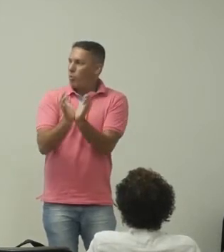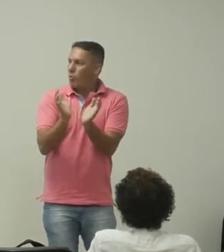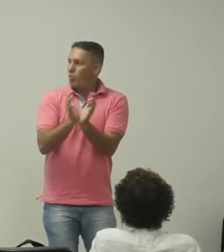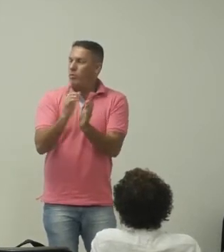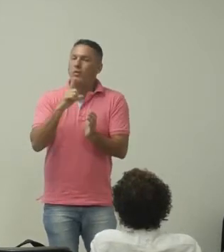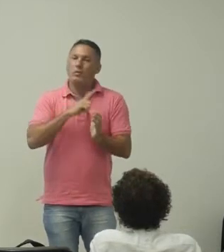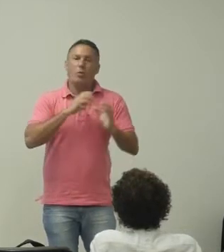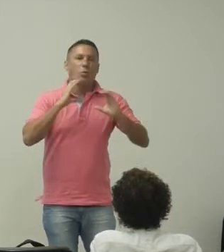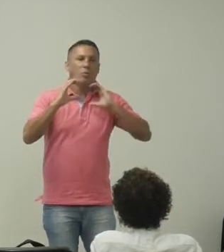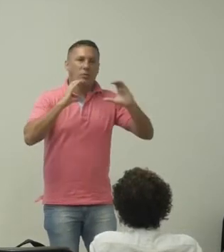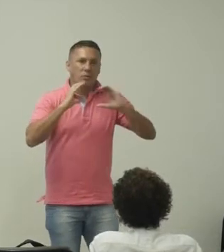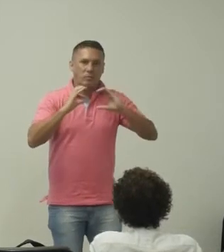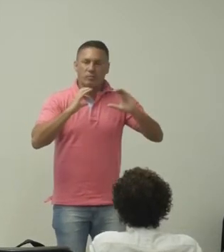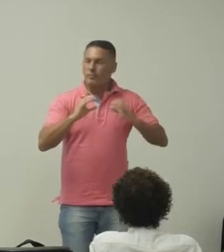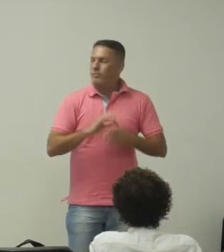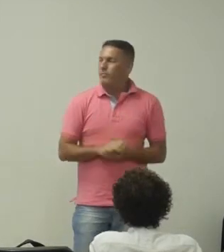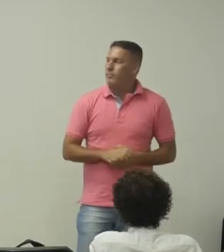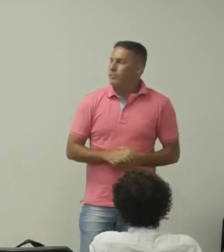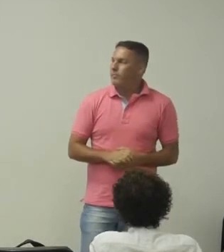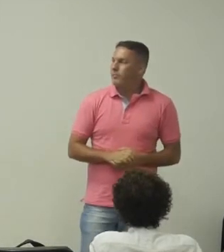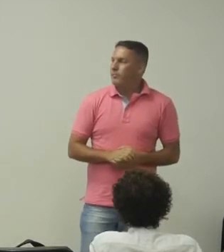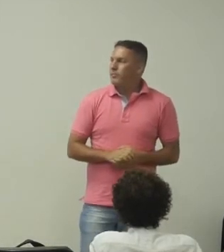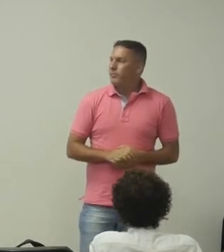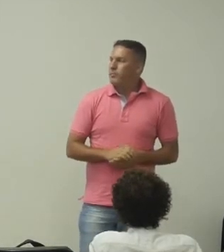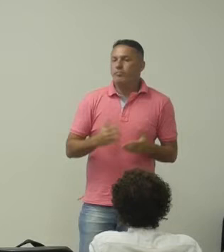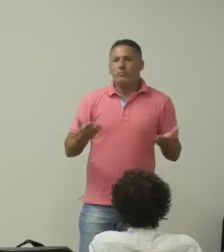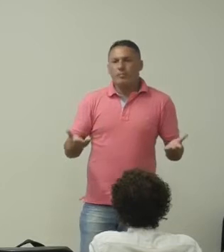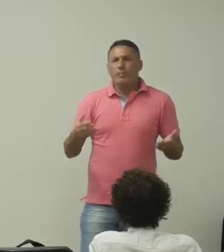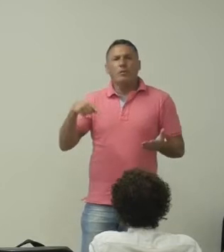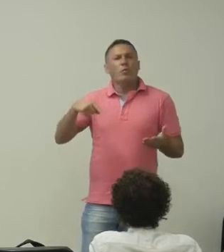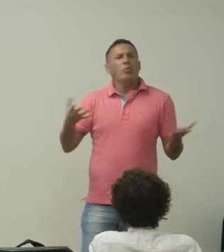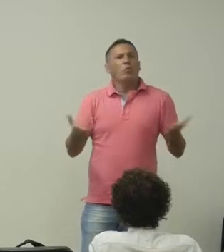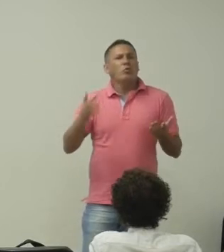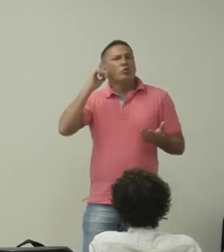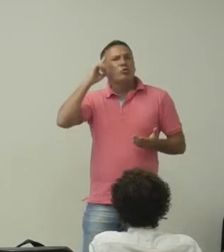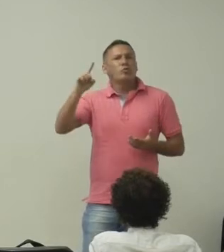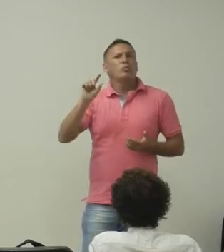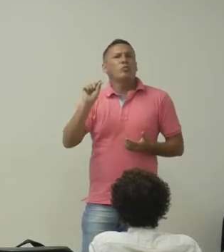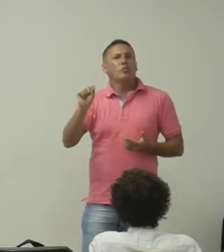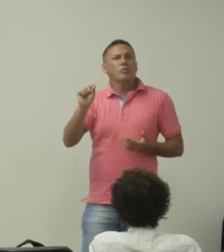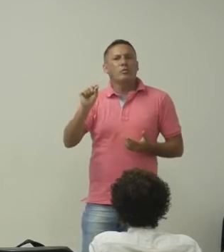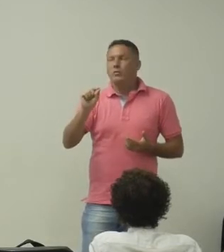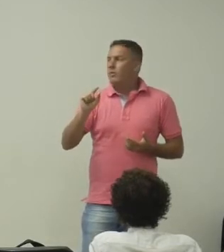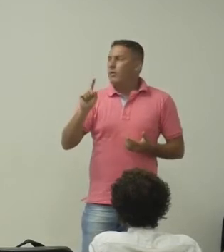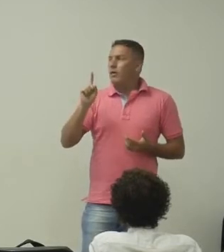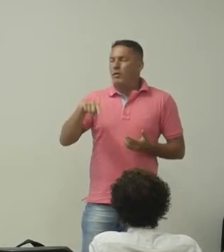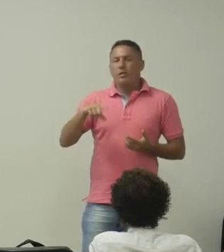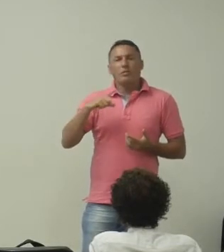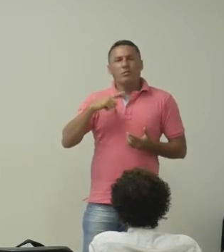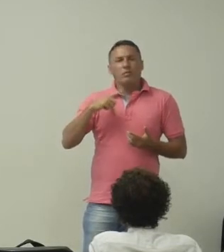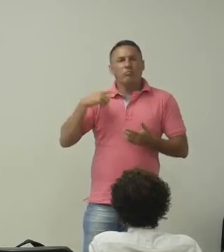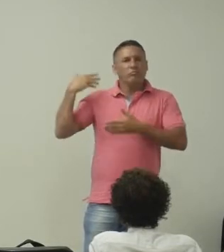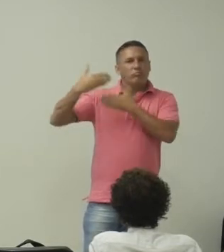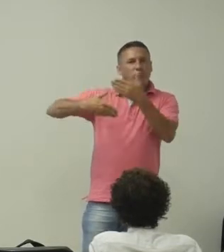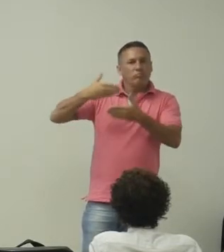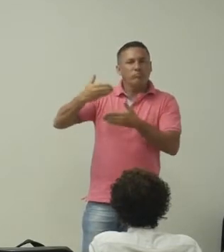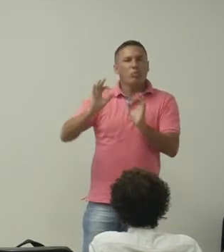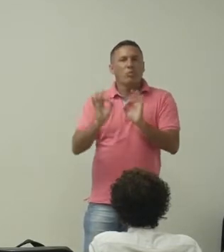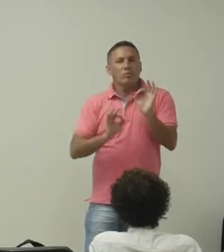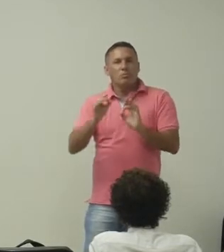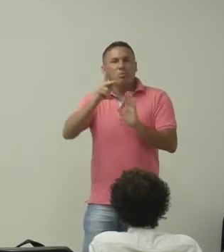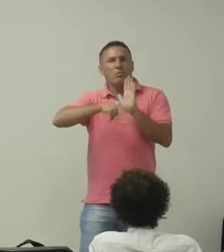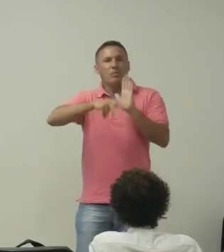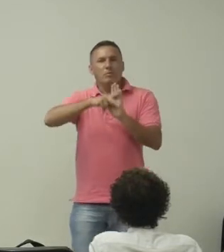a assessoria de comunicação. Então, assim, essa atividade faz parte de uma das ações